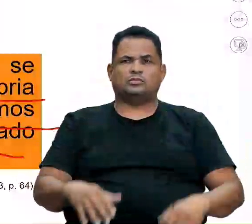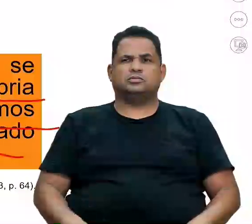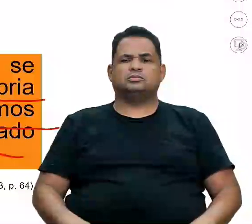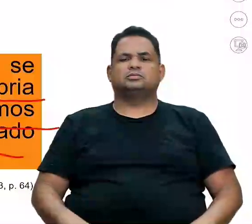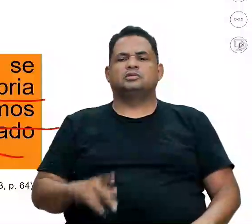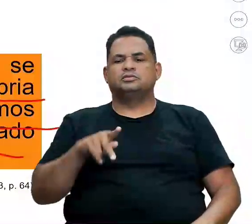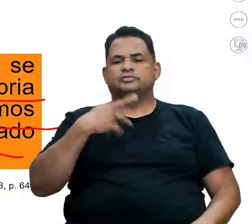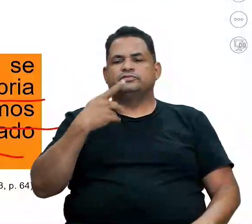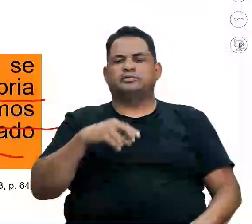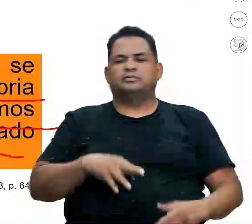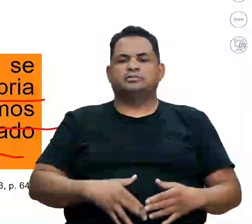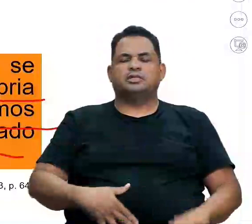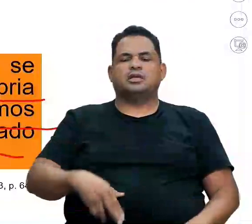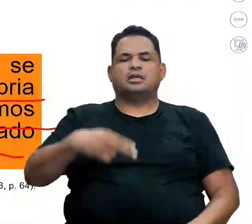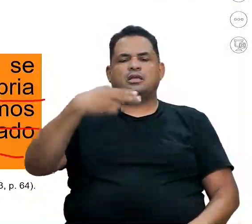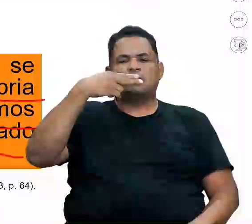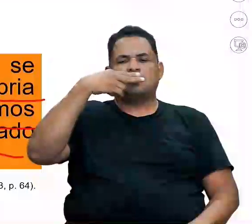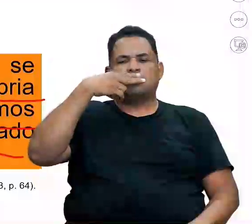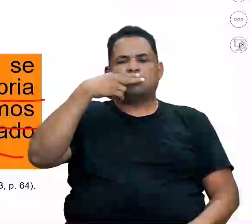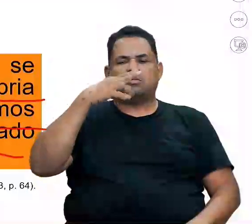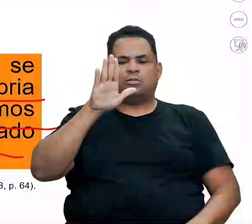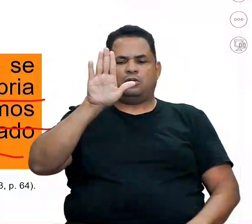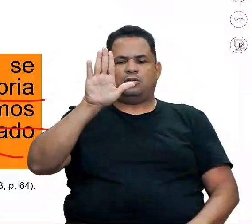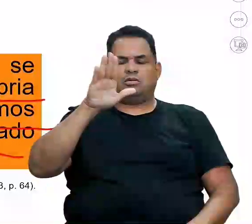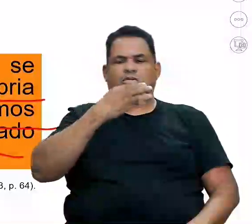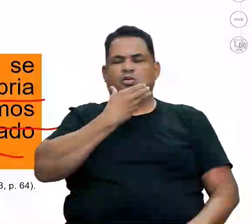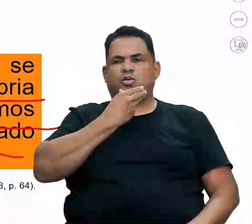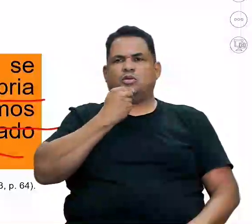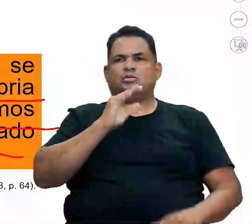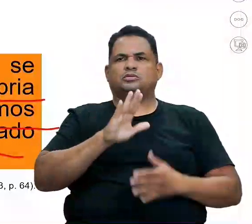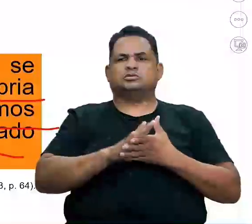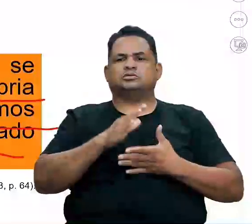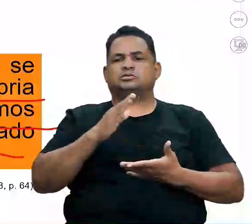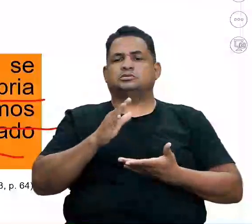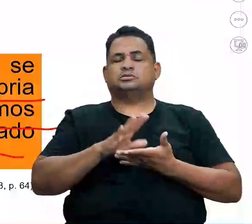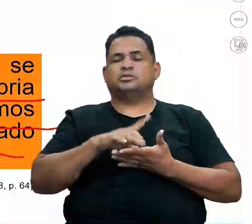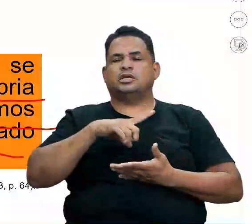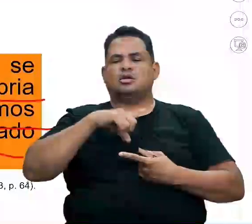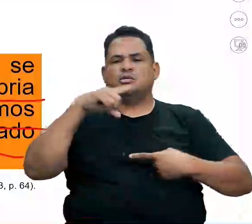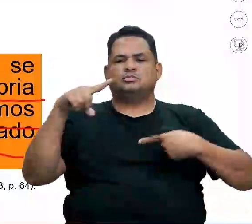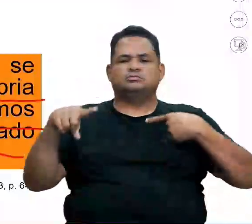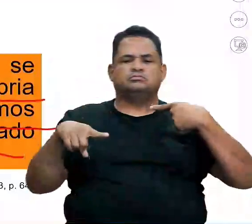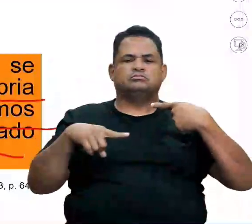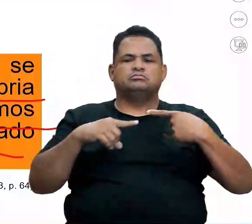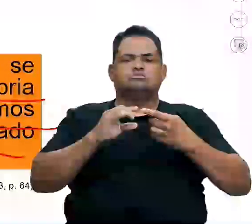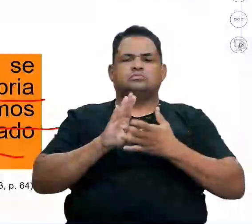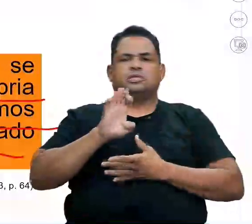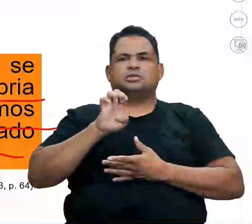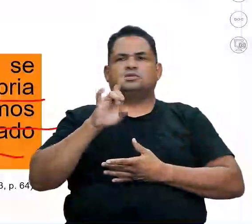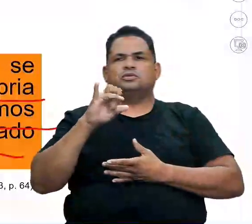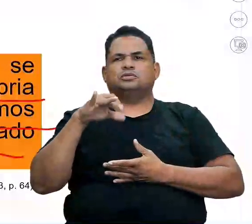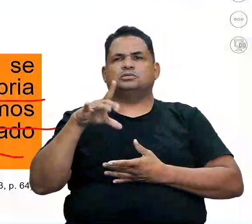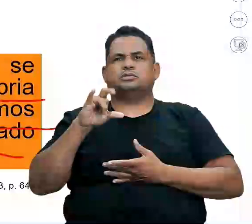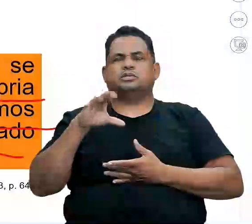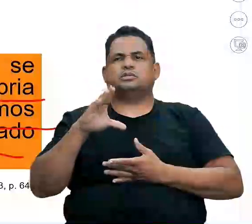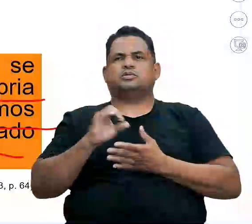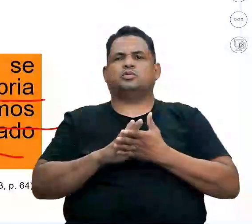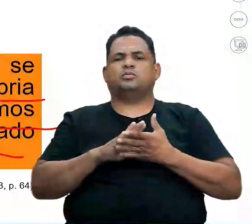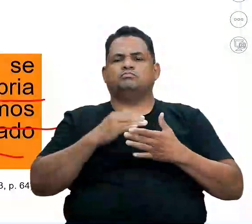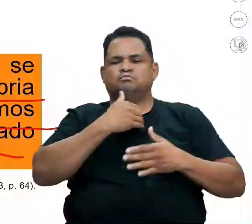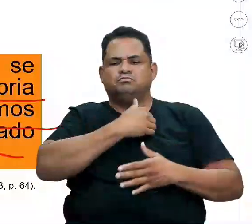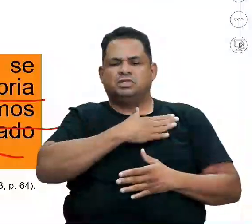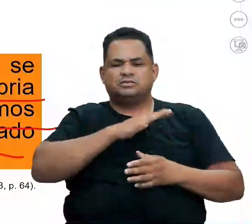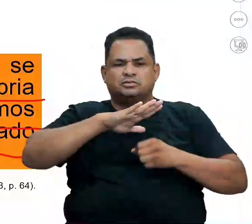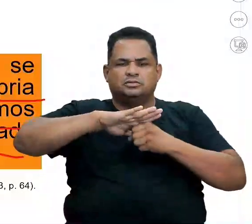Hitler, né, na Segunda Guerra Mundial, que ele tinha um desejo etnocêntrico, preconceituoso,